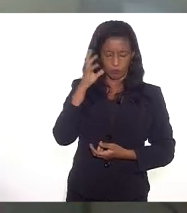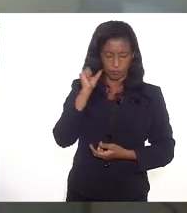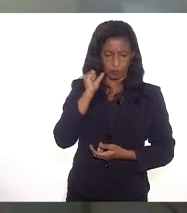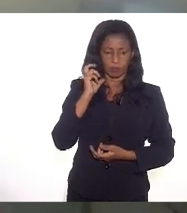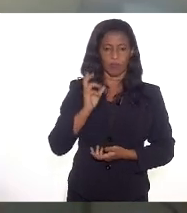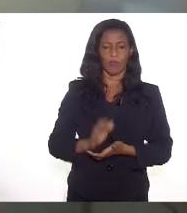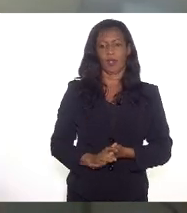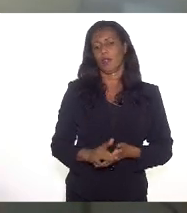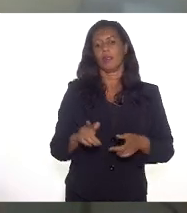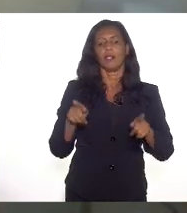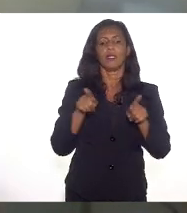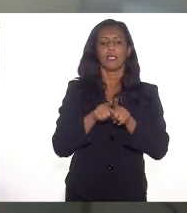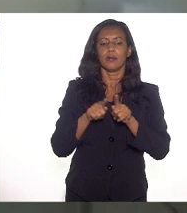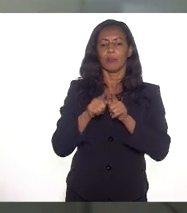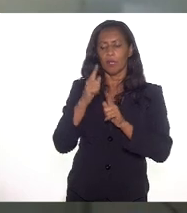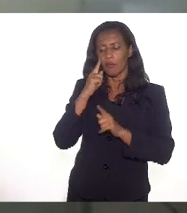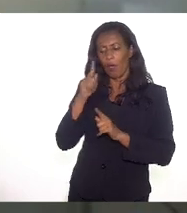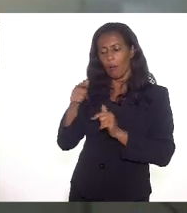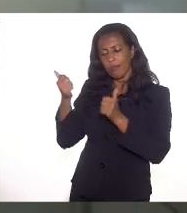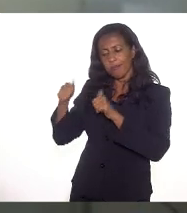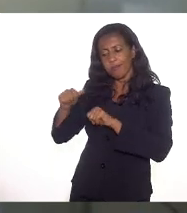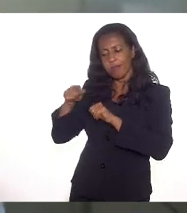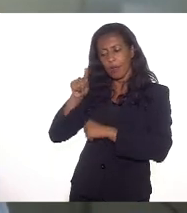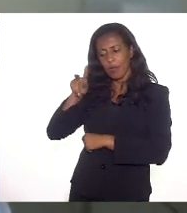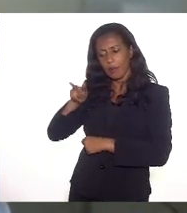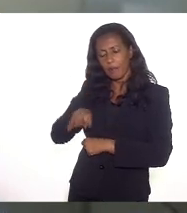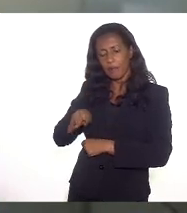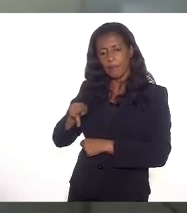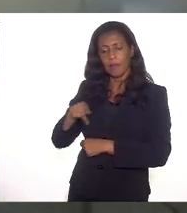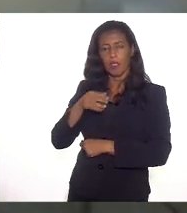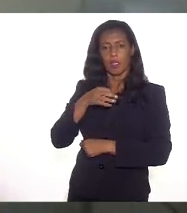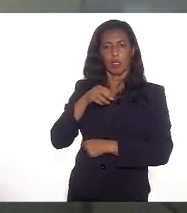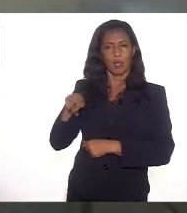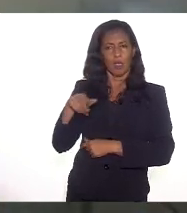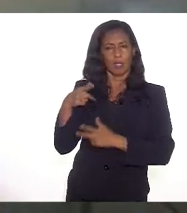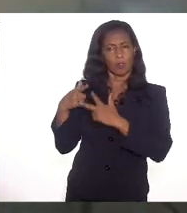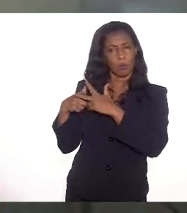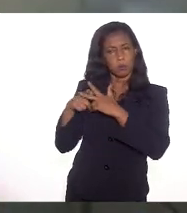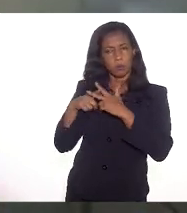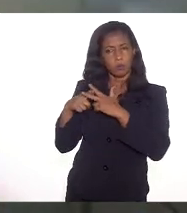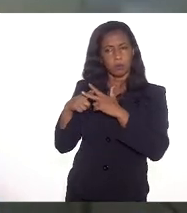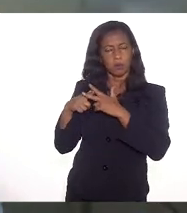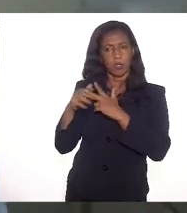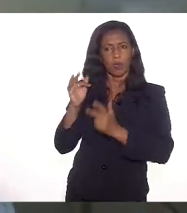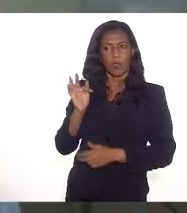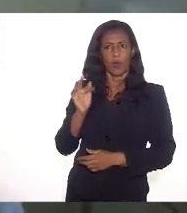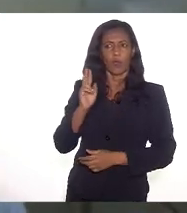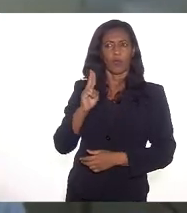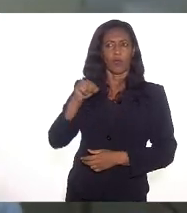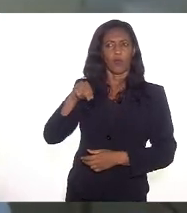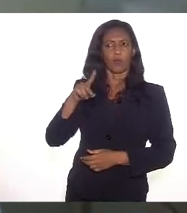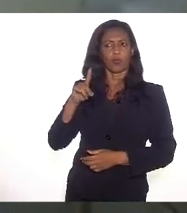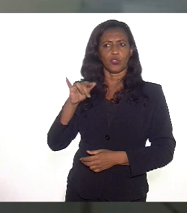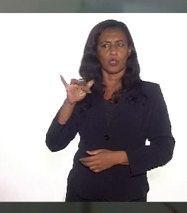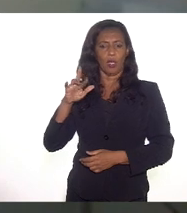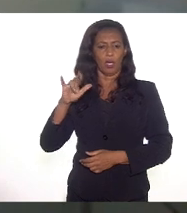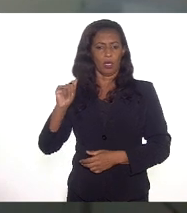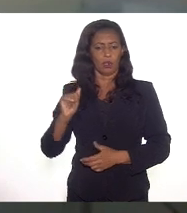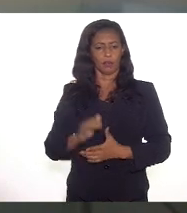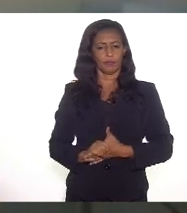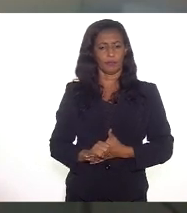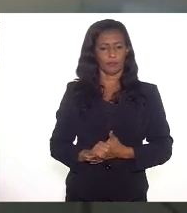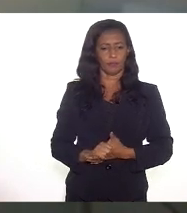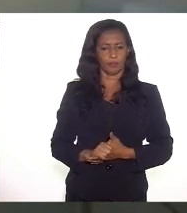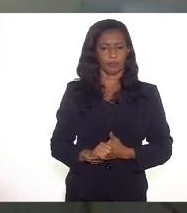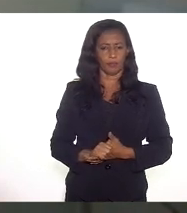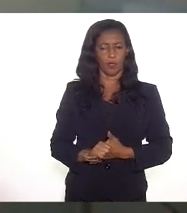e também verifiquei que essa questão da regularização fundiária de